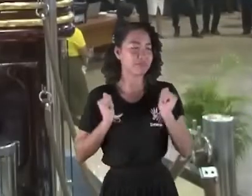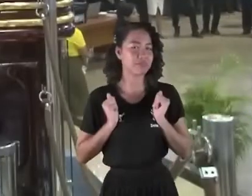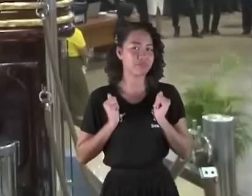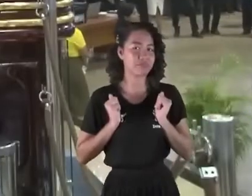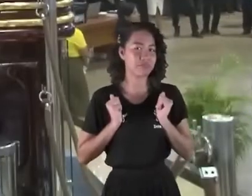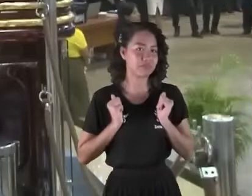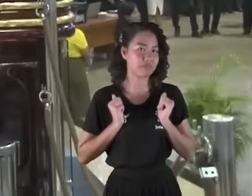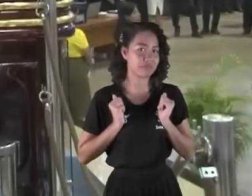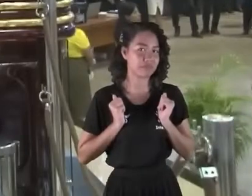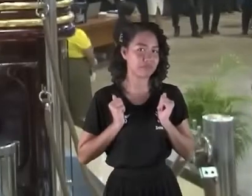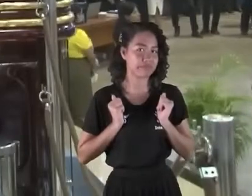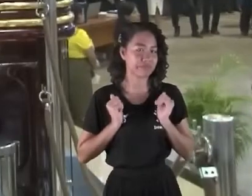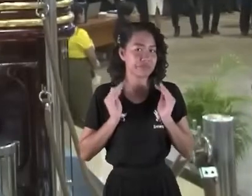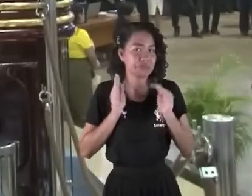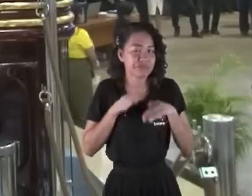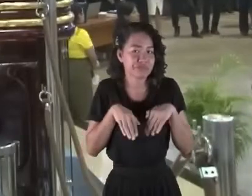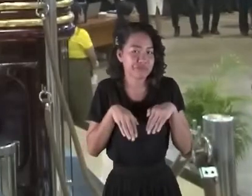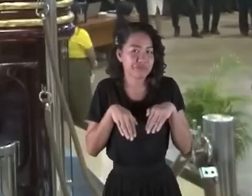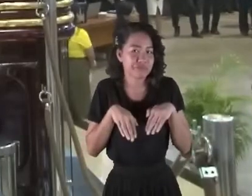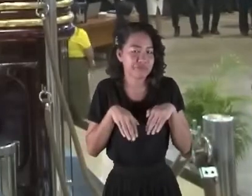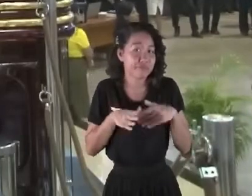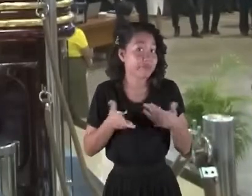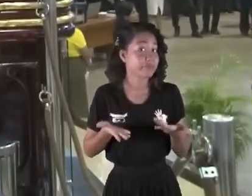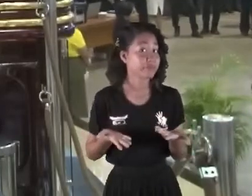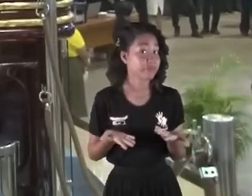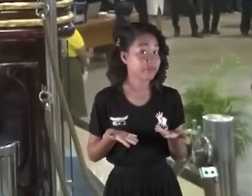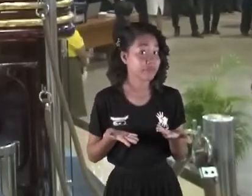quando Deus nos chamou.